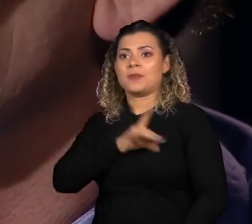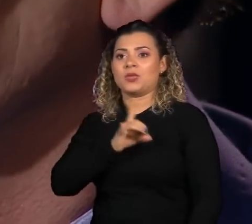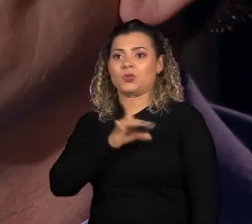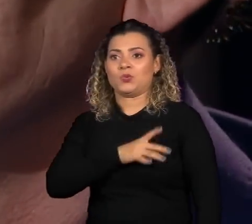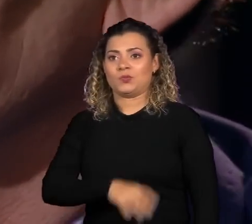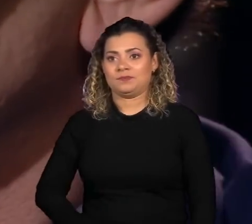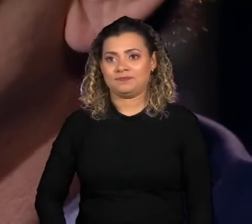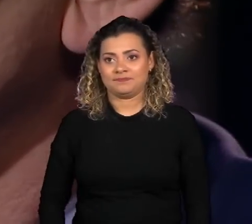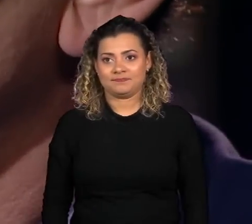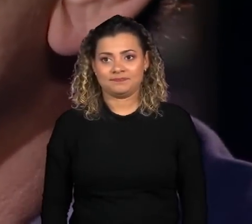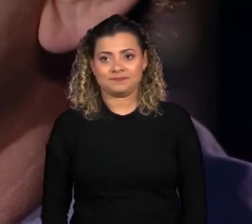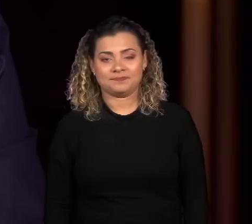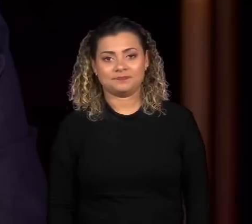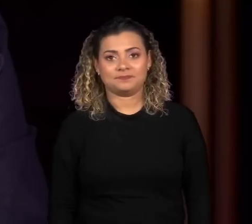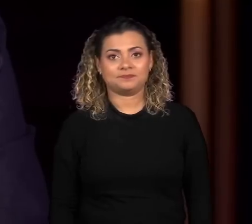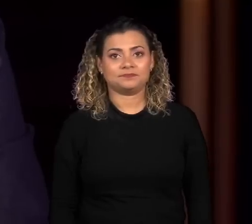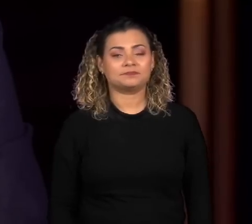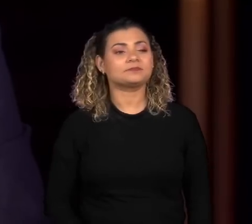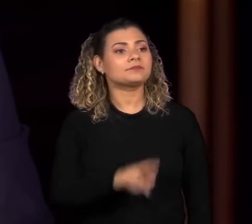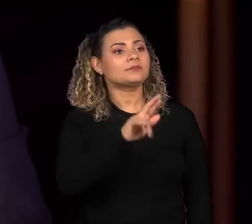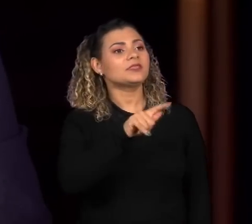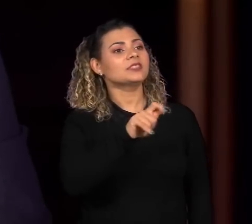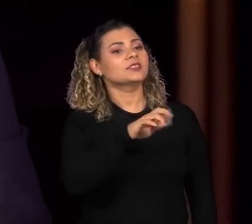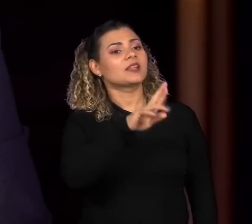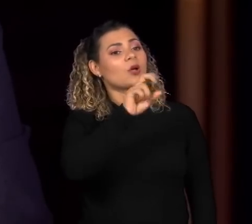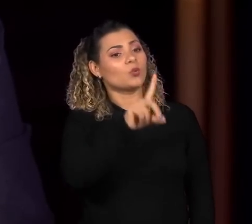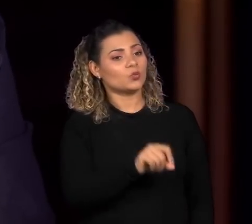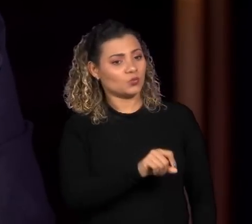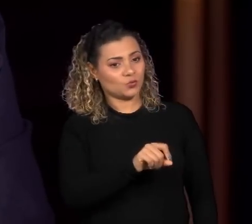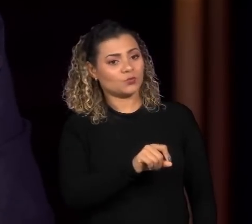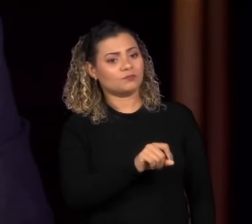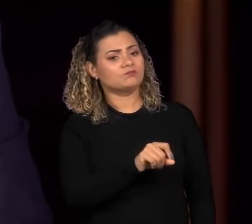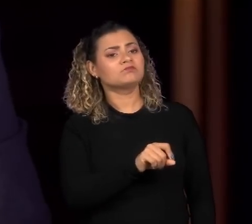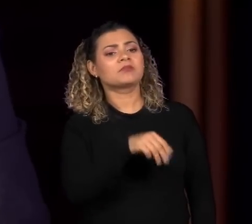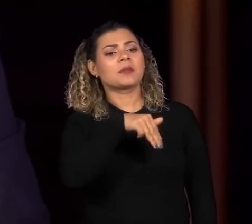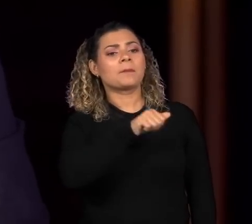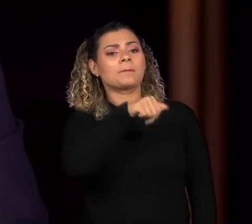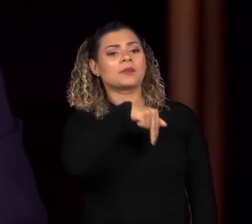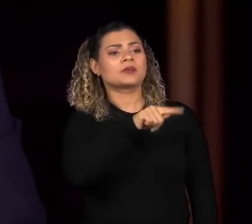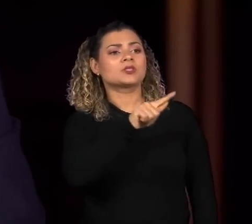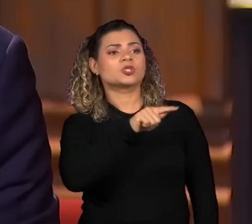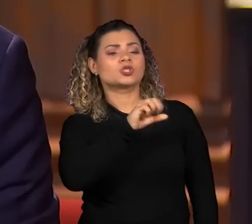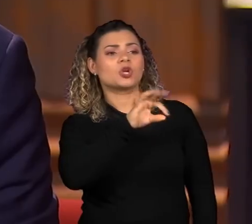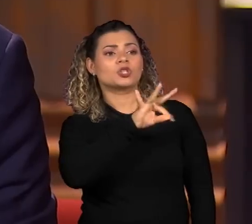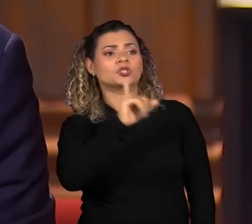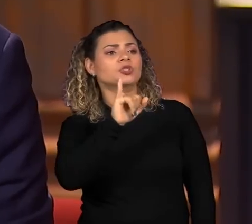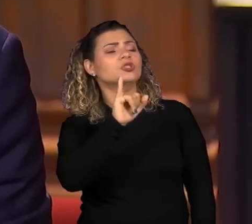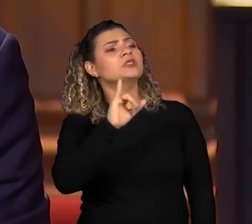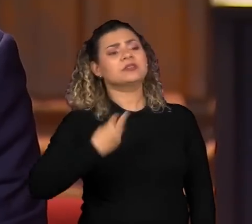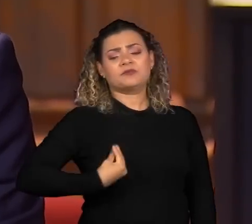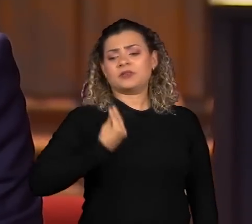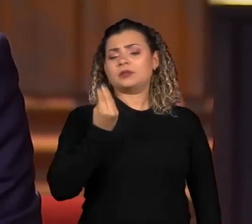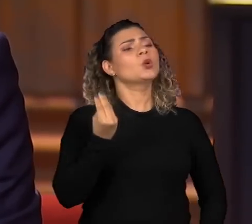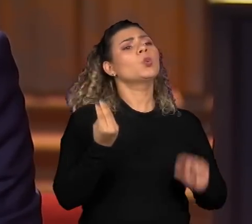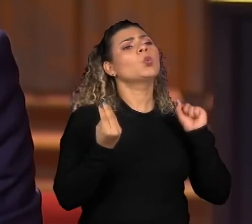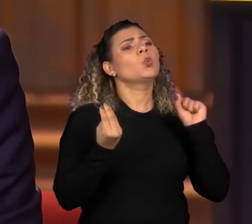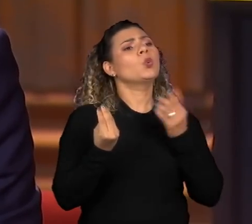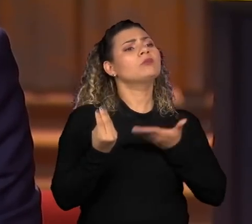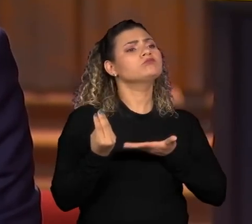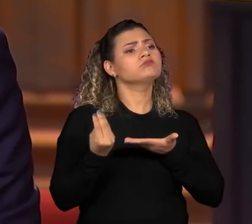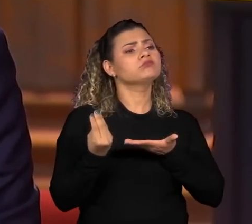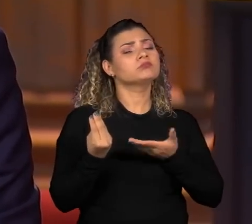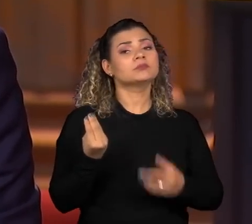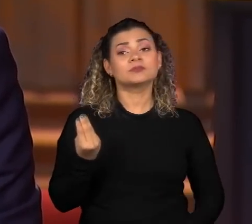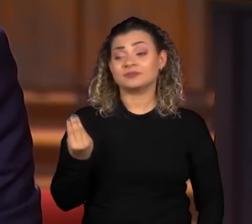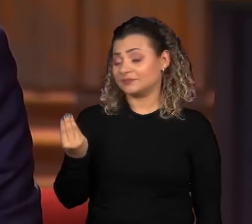medo. Reginaldo Manzotti, o que é a vida? Vida